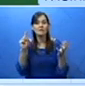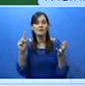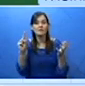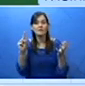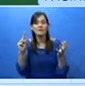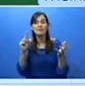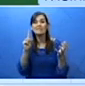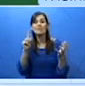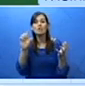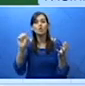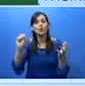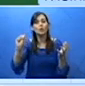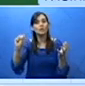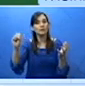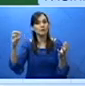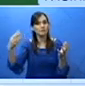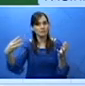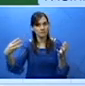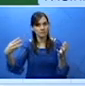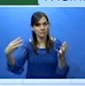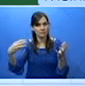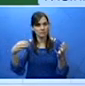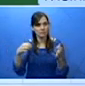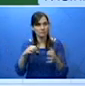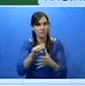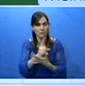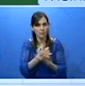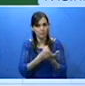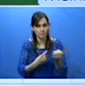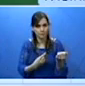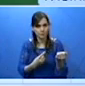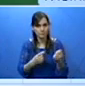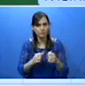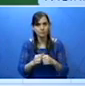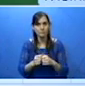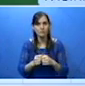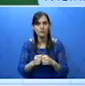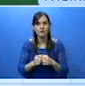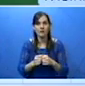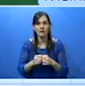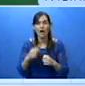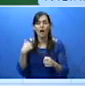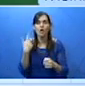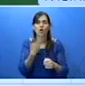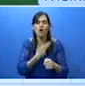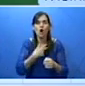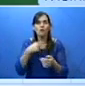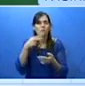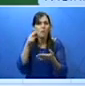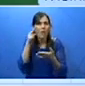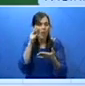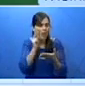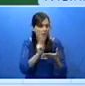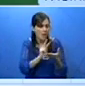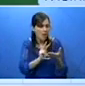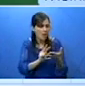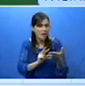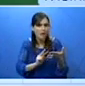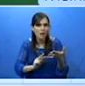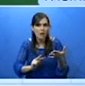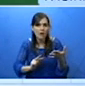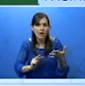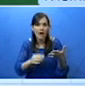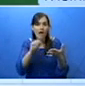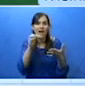183, do material impresso. E quando nós lemos, nós vamos marcando com lápis todas